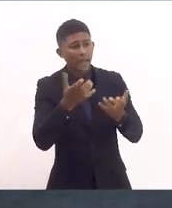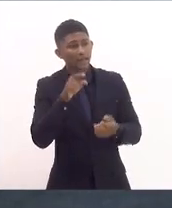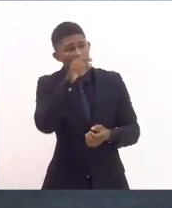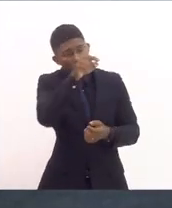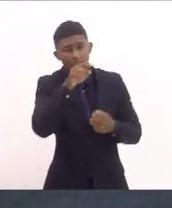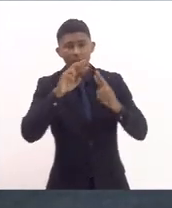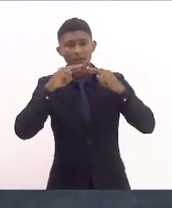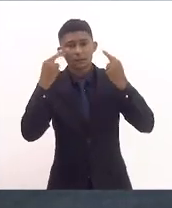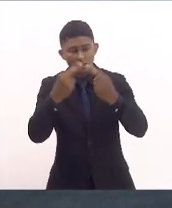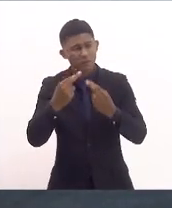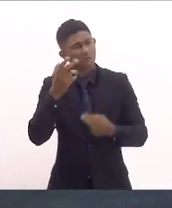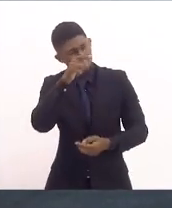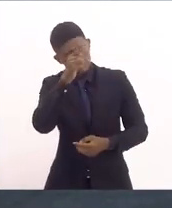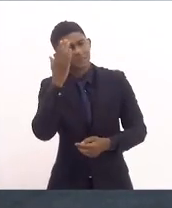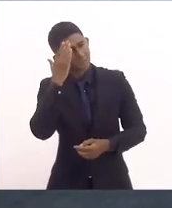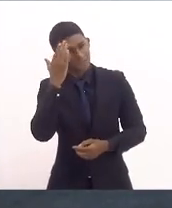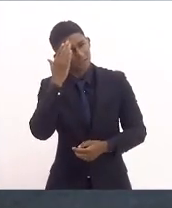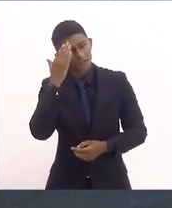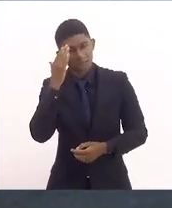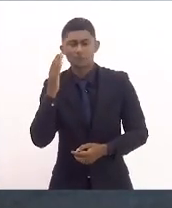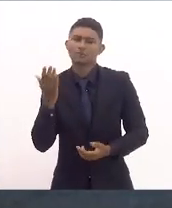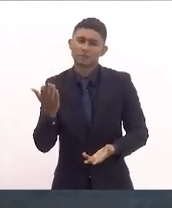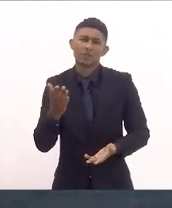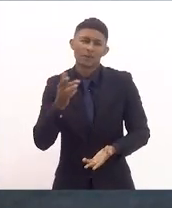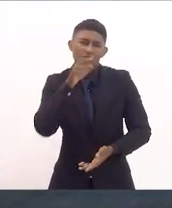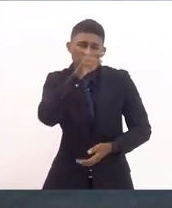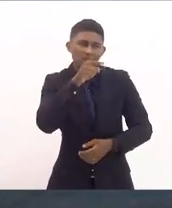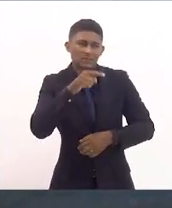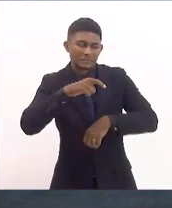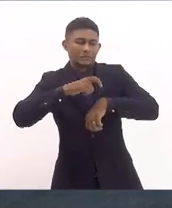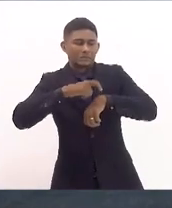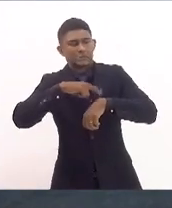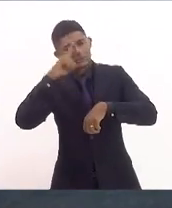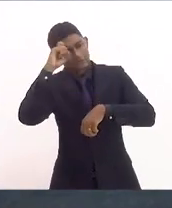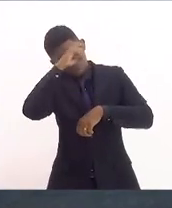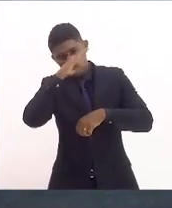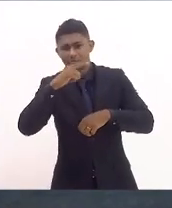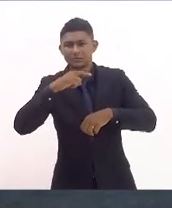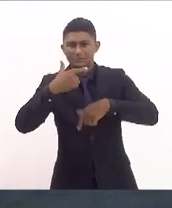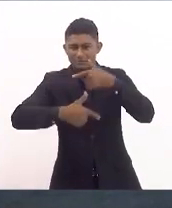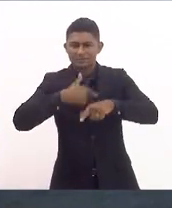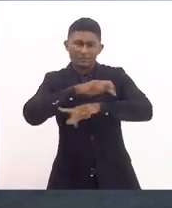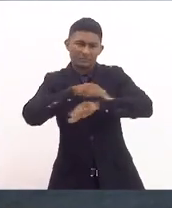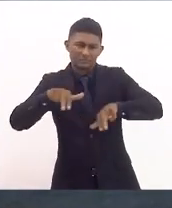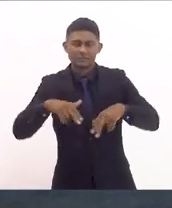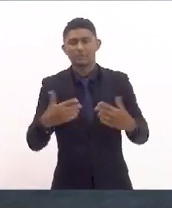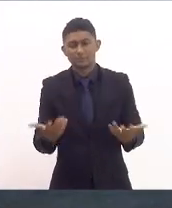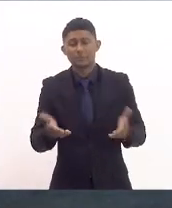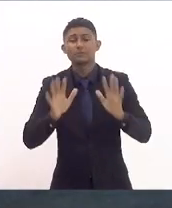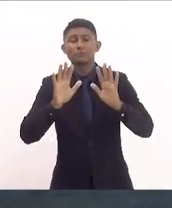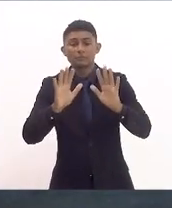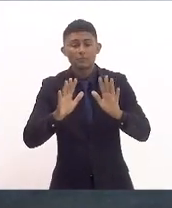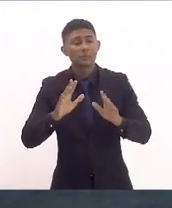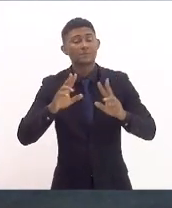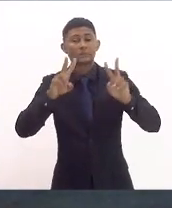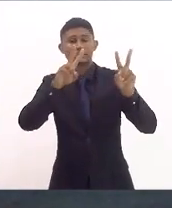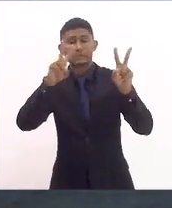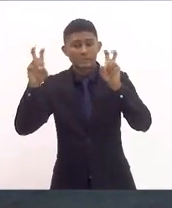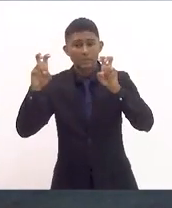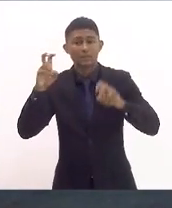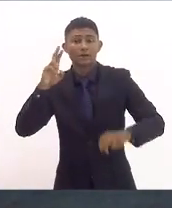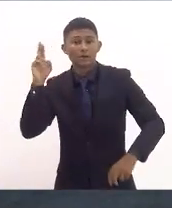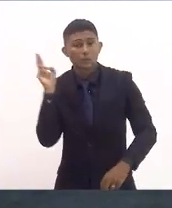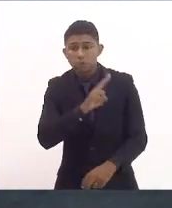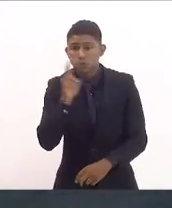vossa excelência vossa excelência sabe a gente entende das suas das suas agendas das nossas também mas esse é um tema